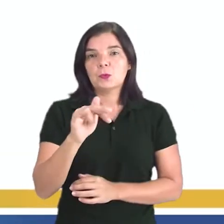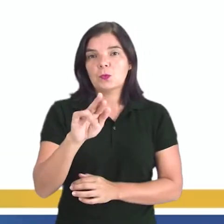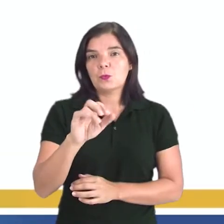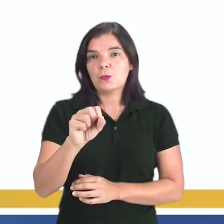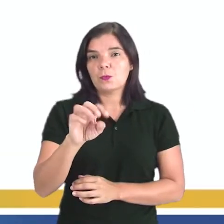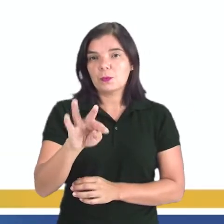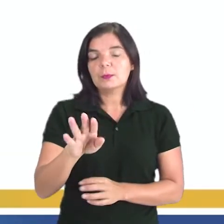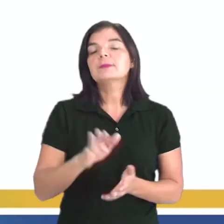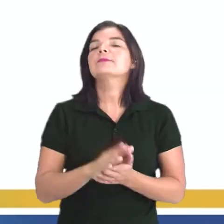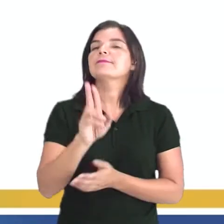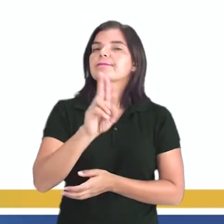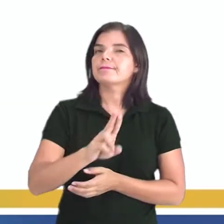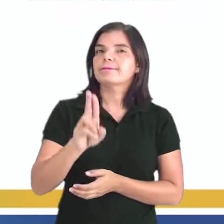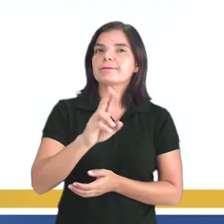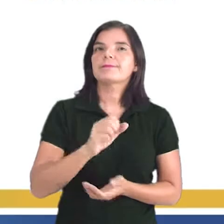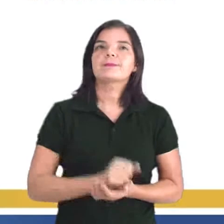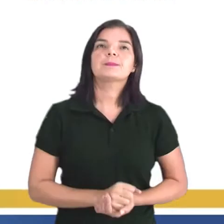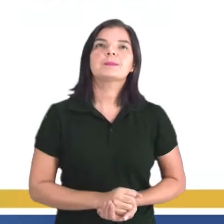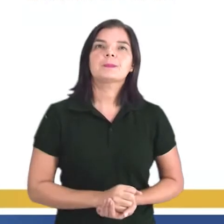uso dele com o First Conditional.